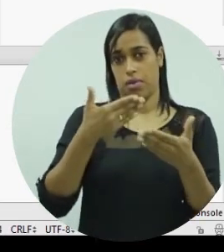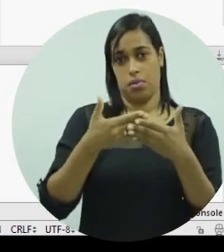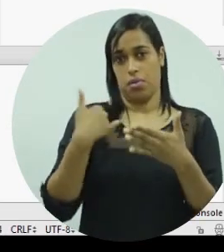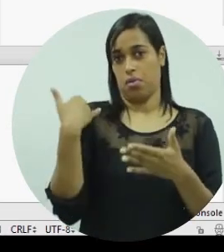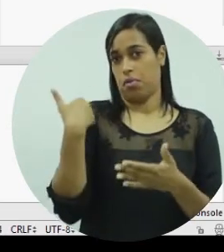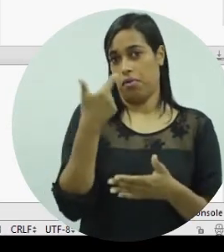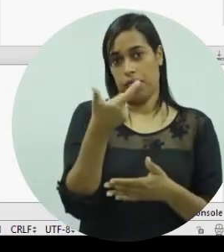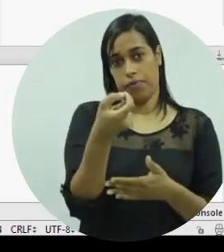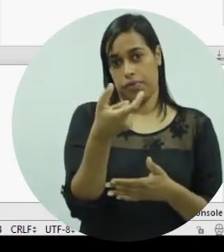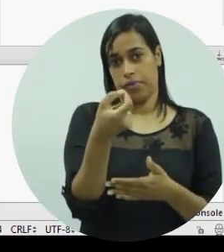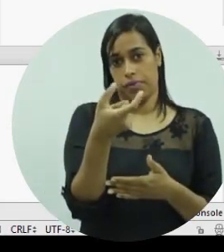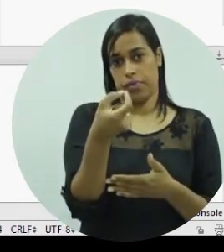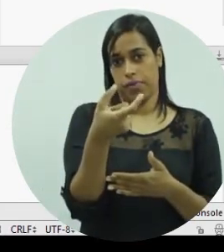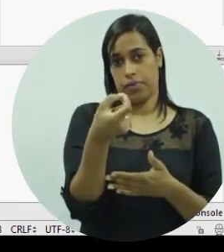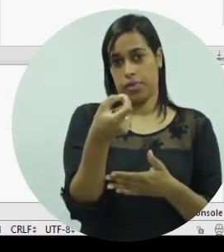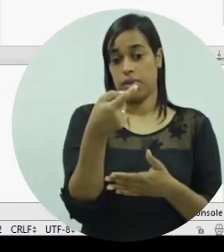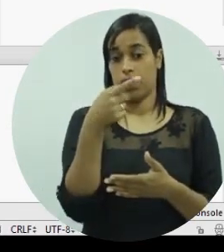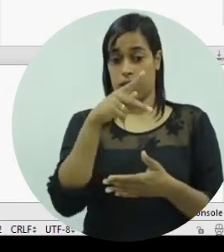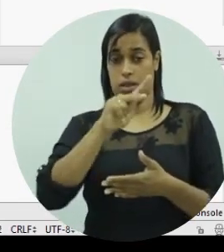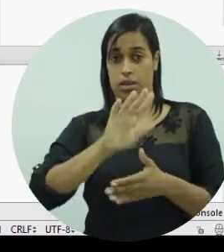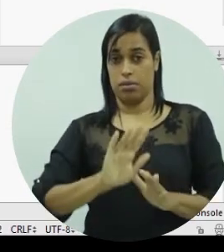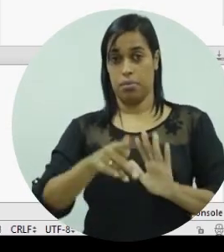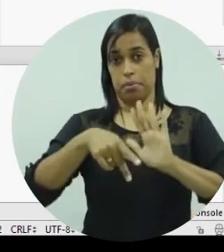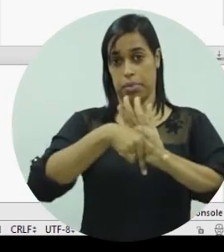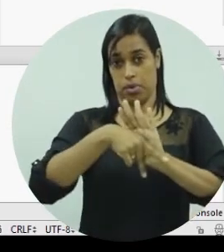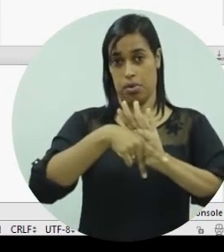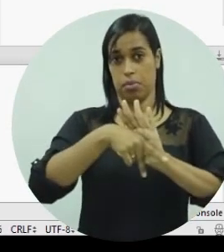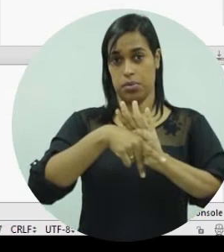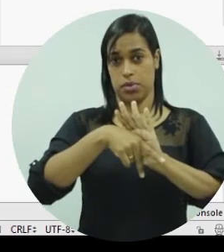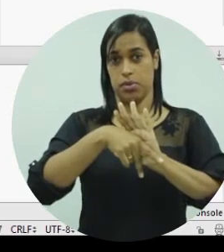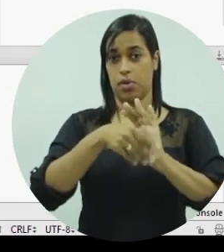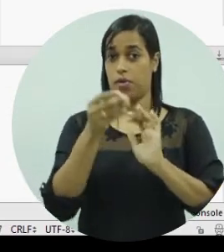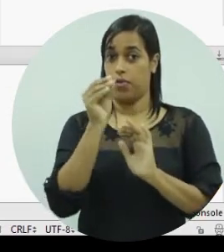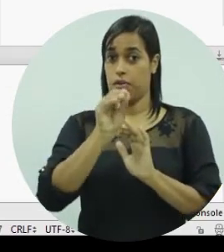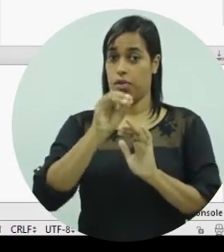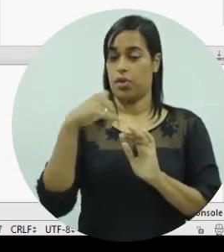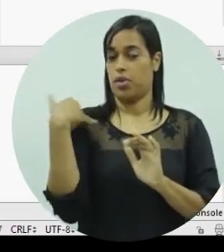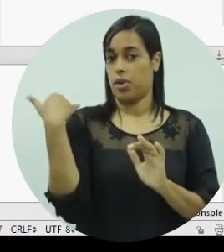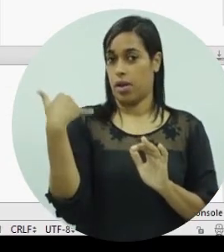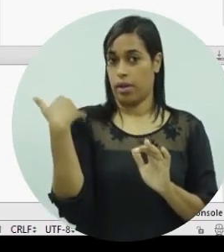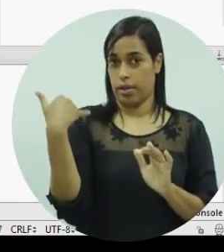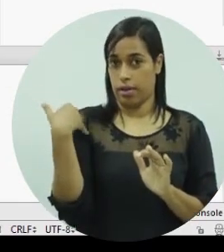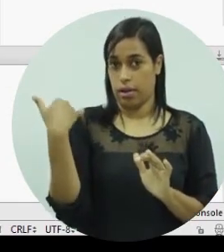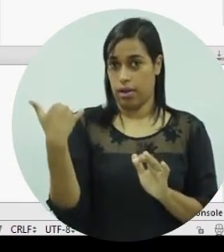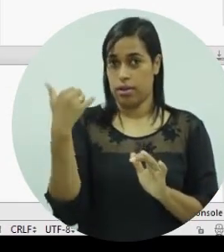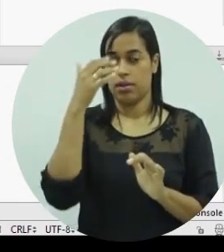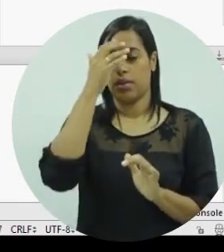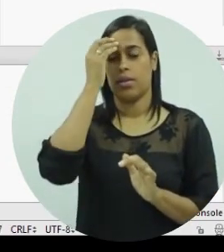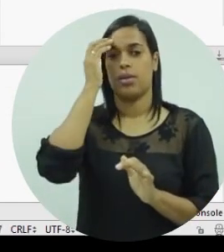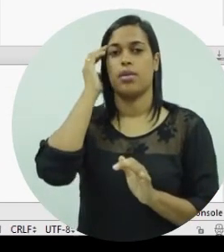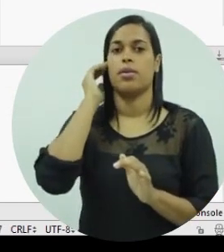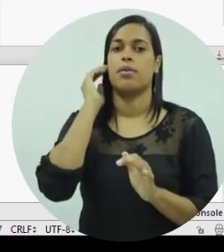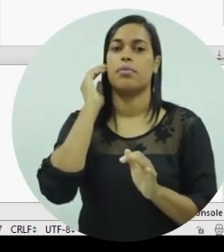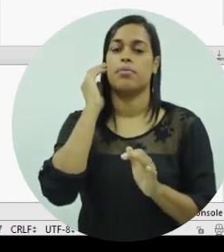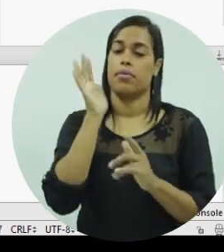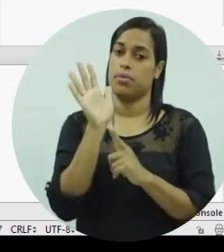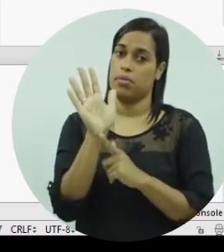20 associado a ela. Aqui eu vou colocar idade e vamos exibir.